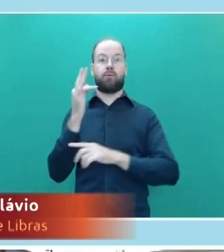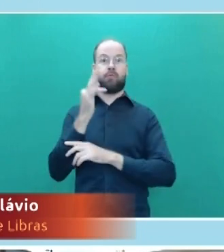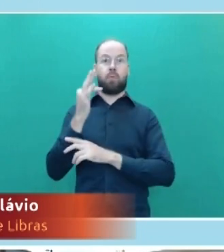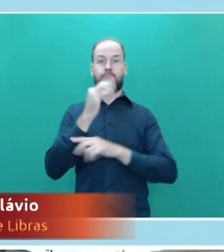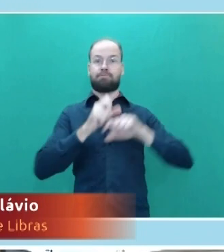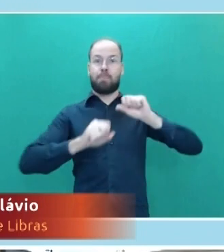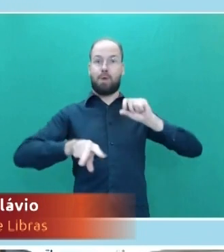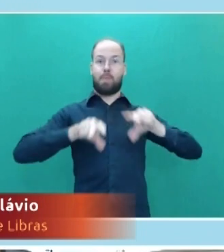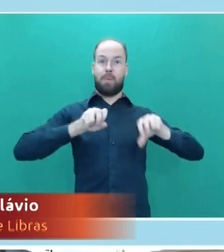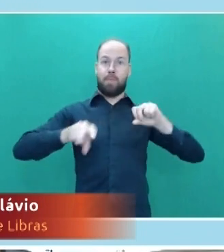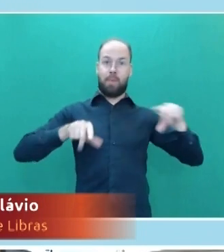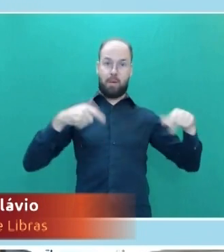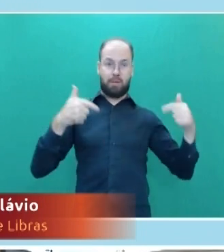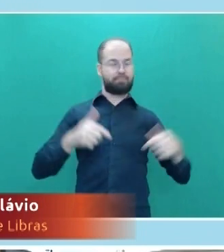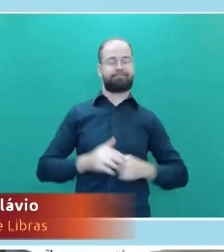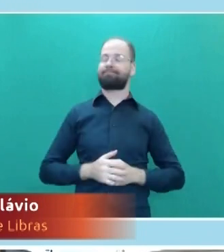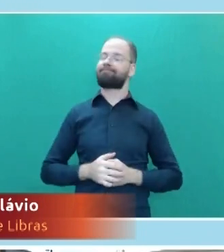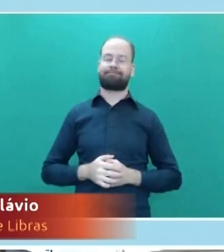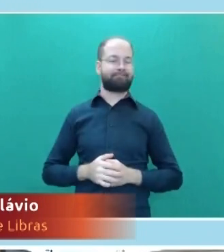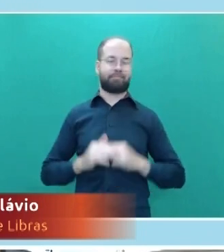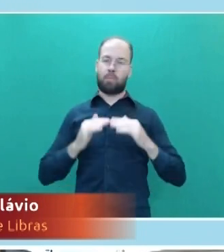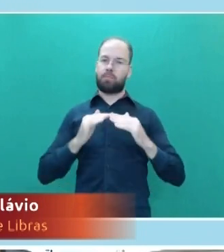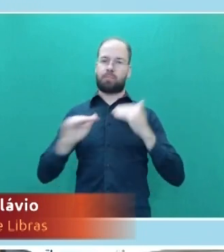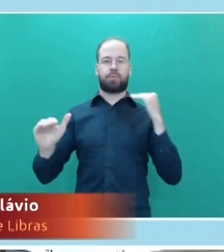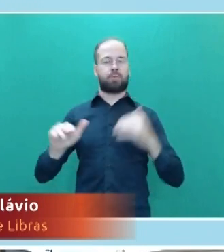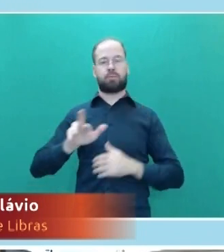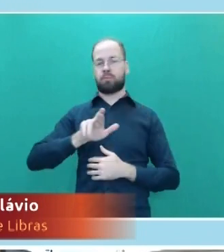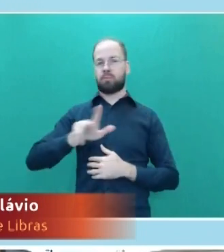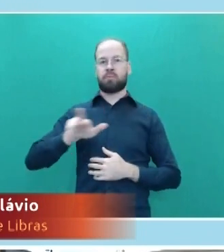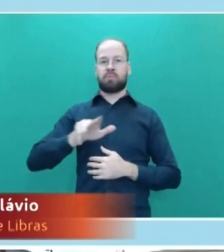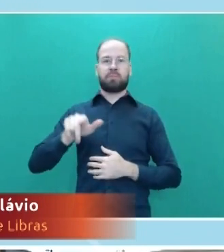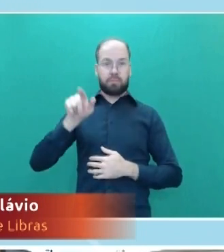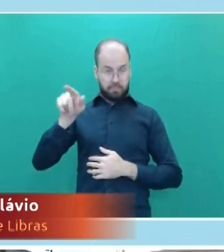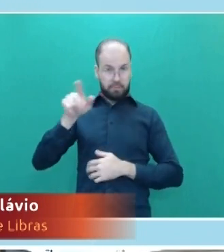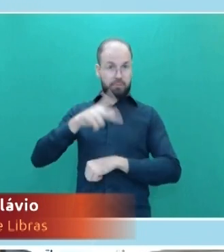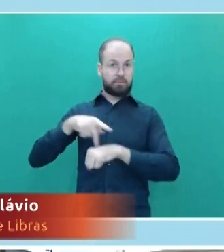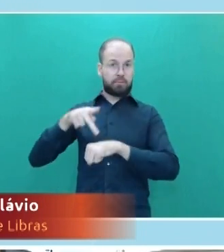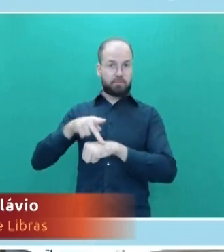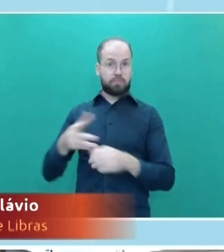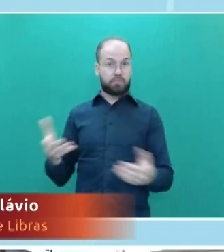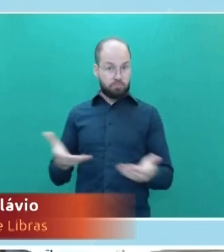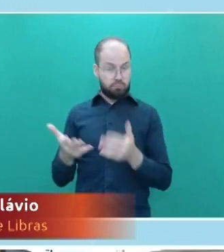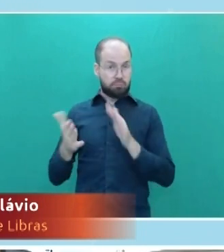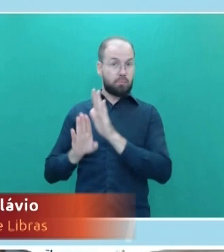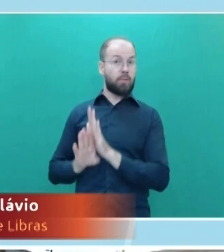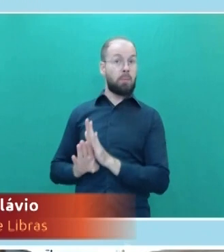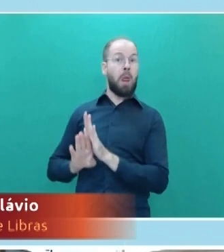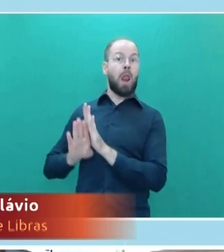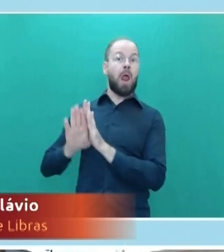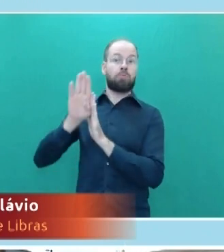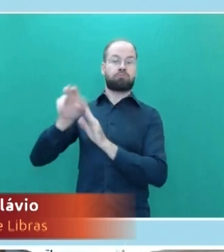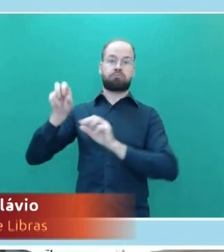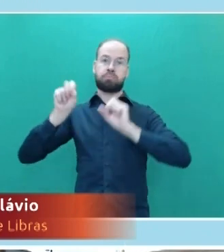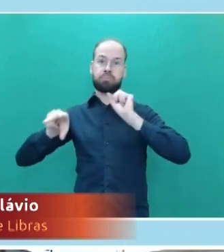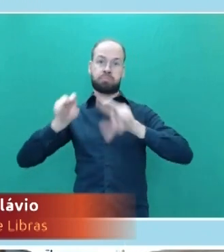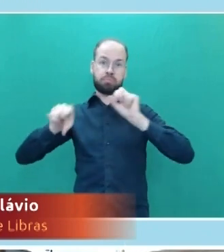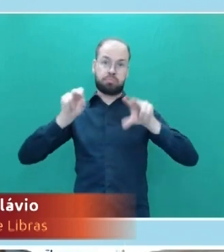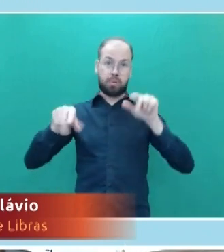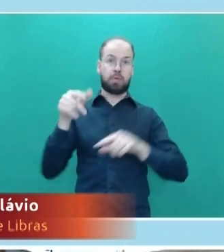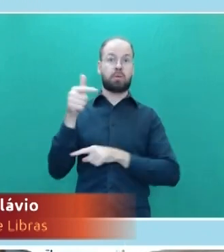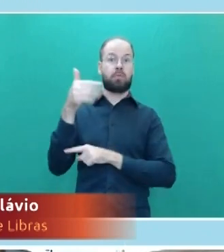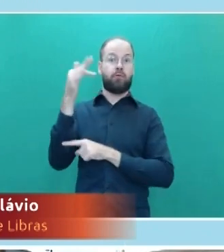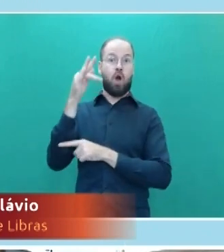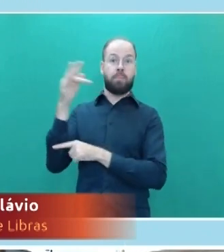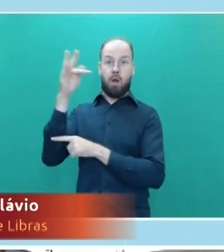aumentar. Isso não existe. Tá? Não foi assim que os países que hoje têm uma taxa bem maior de formalizados conseguiu inserir todos